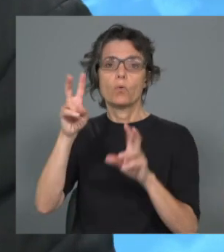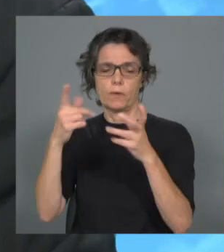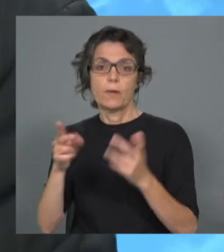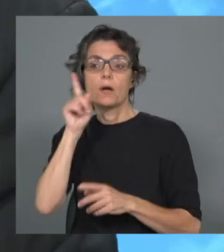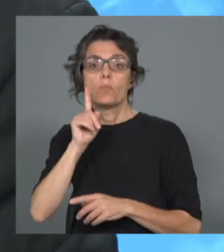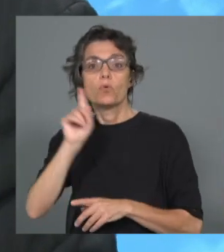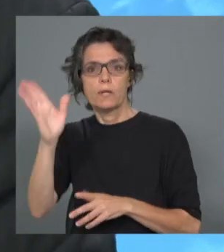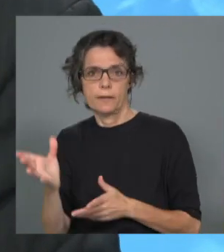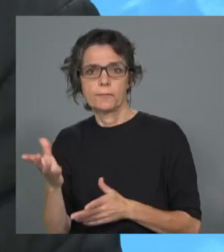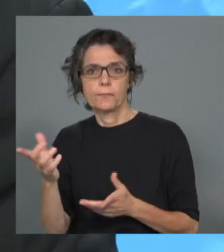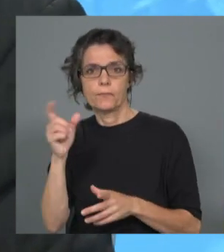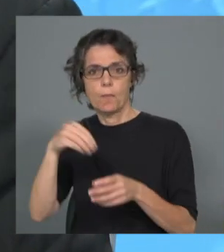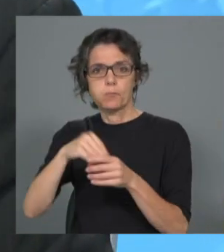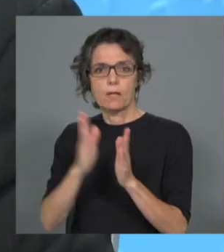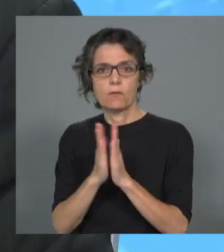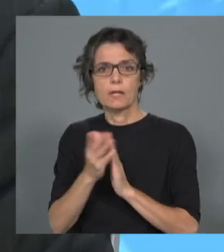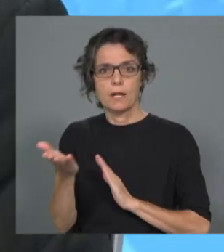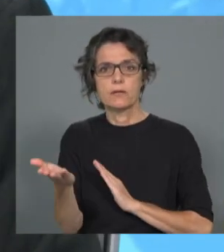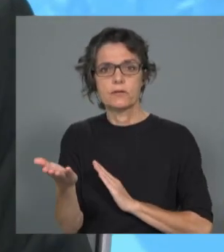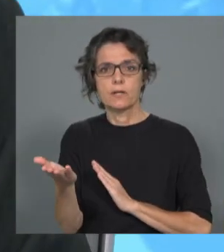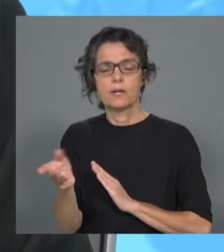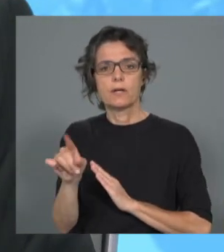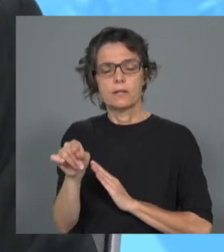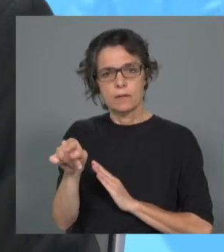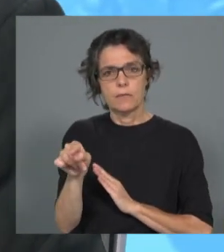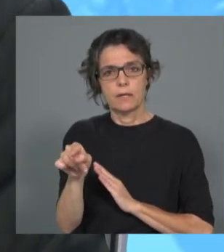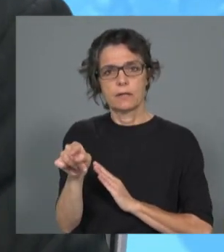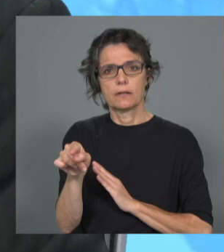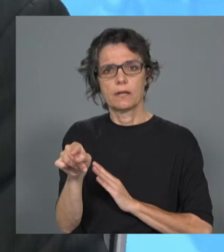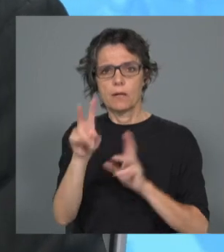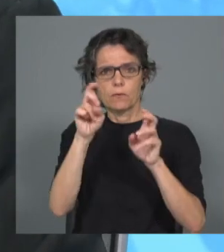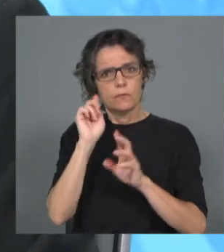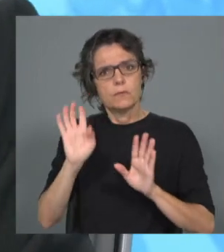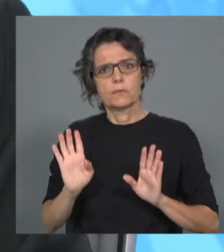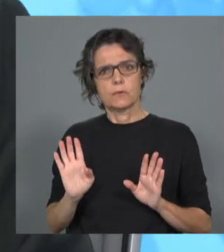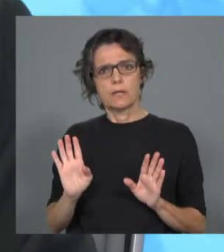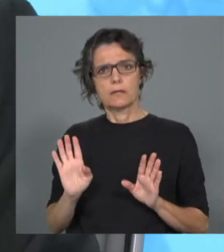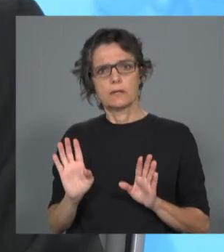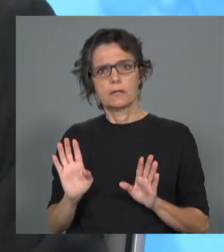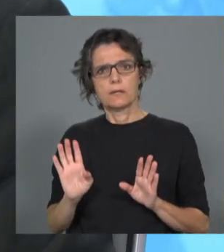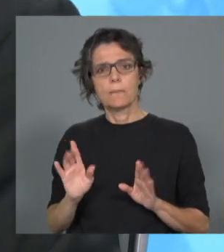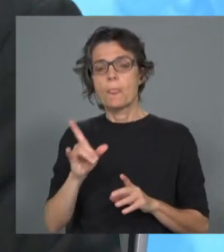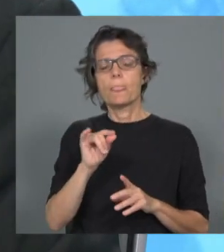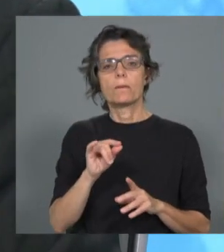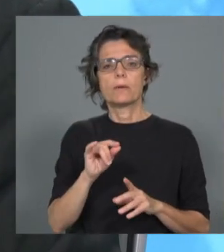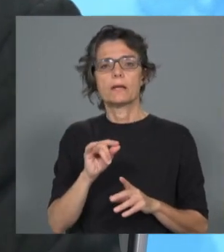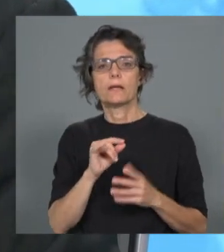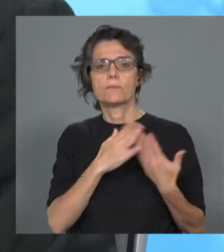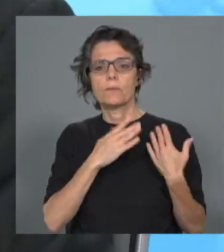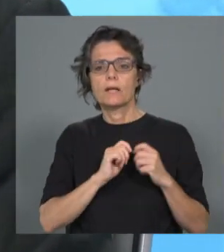que precisam de ser refletidas, isso não é uma questão que pode ser colocada debaixo da mesa mais. A questão dos ministérios. A